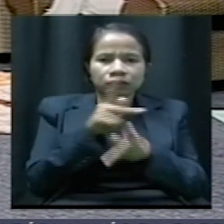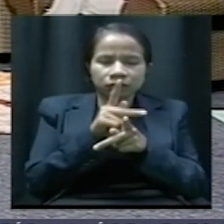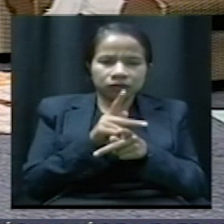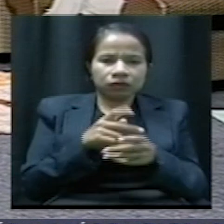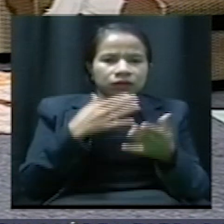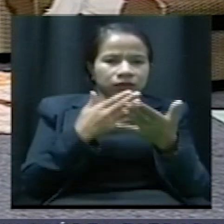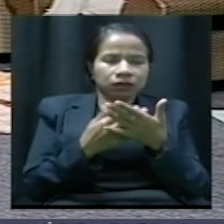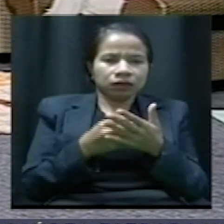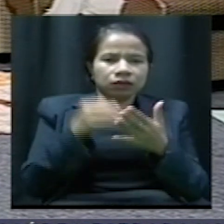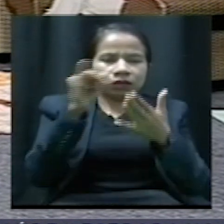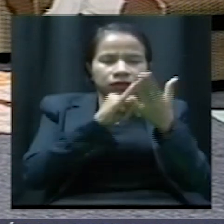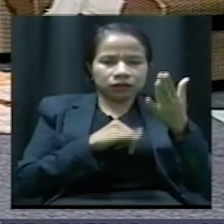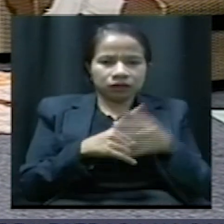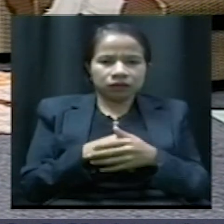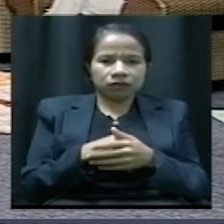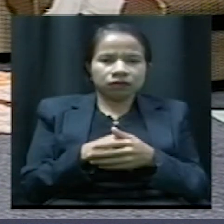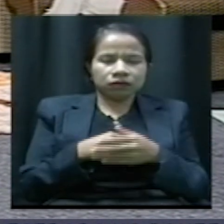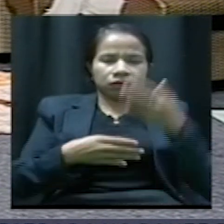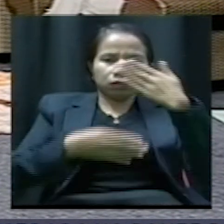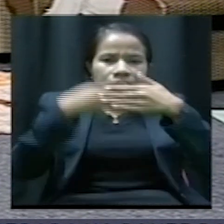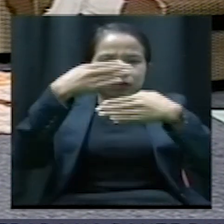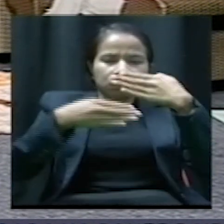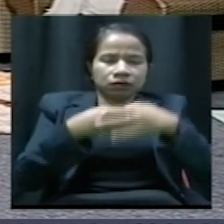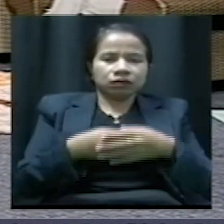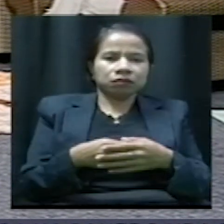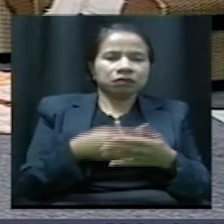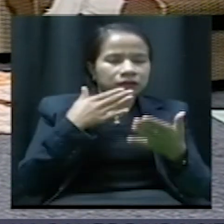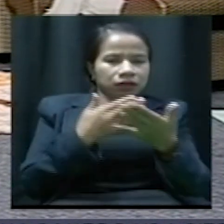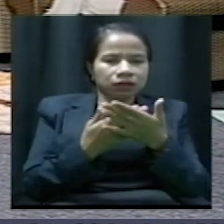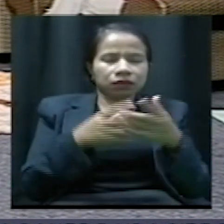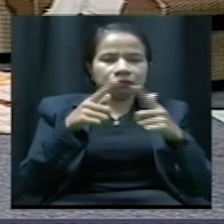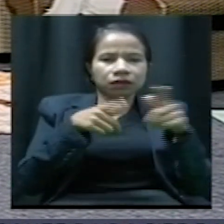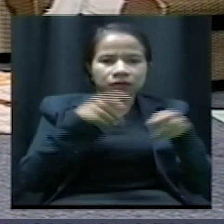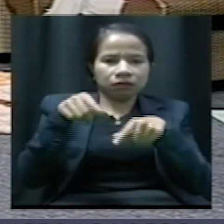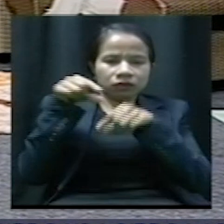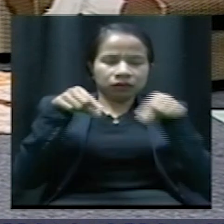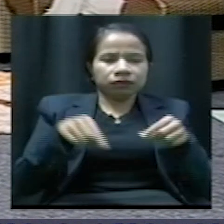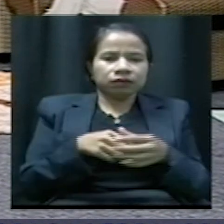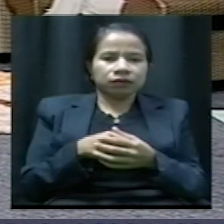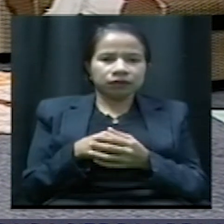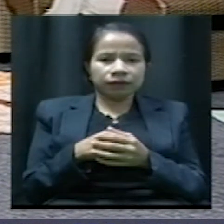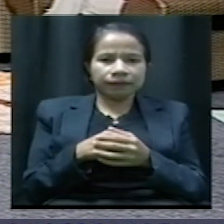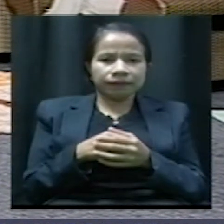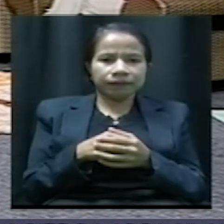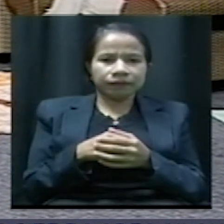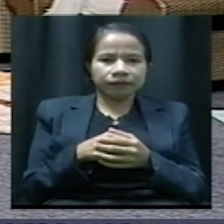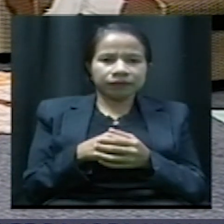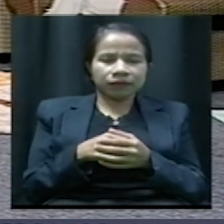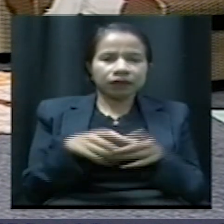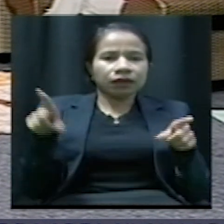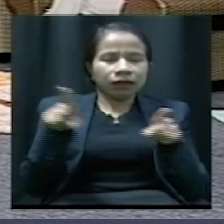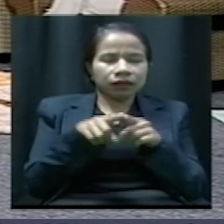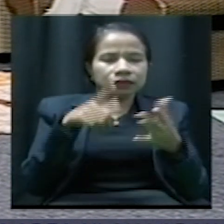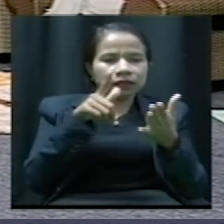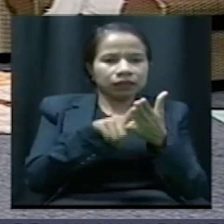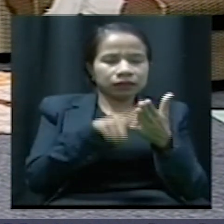asegura desenho sirane assegura construção sirane bele benefício vai mau deficiência exatamente sai